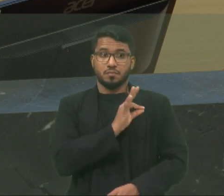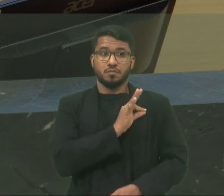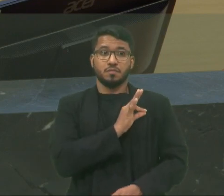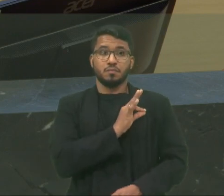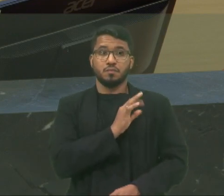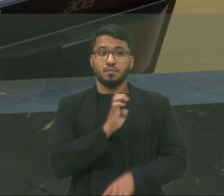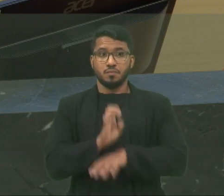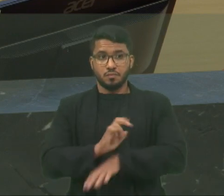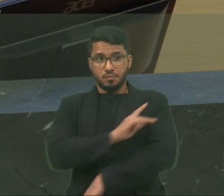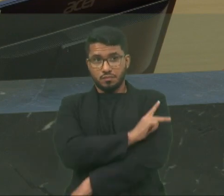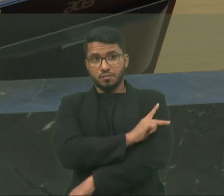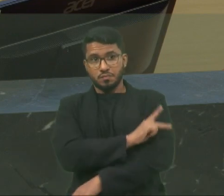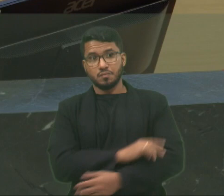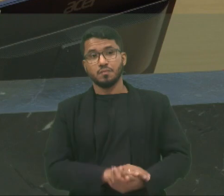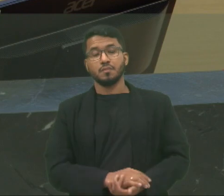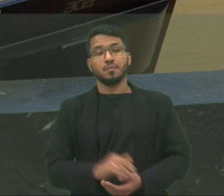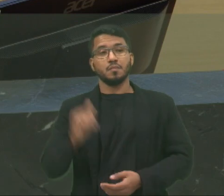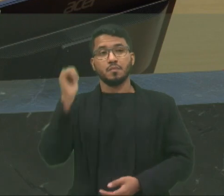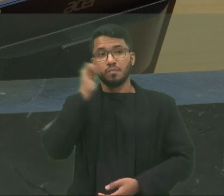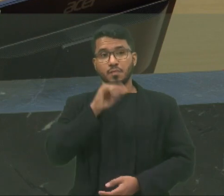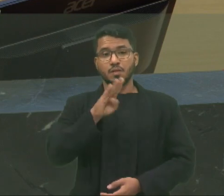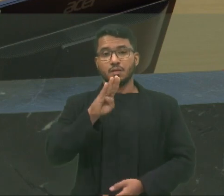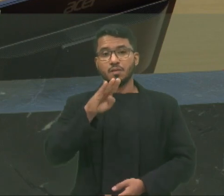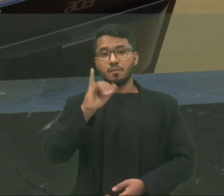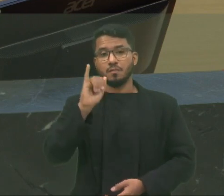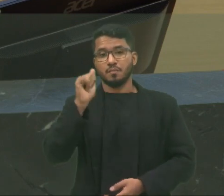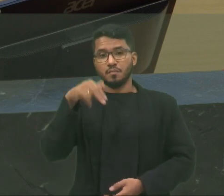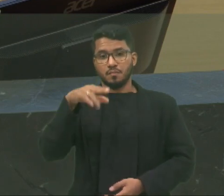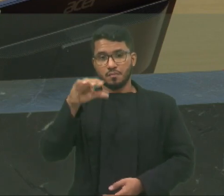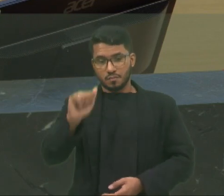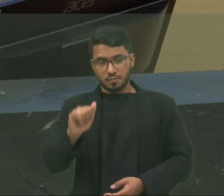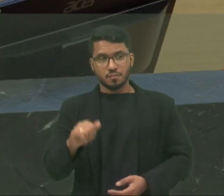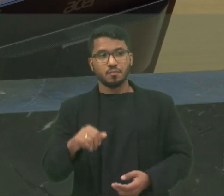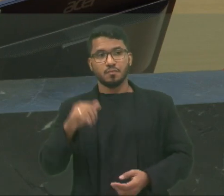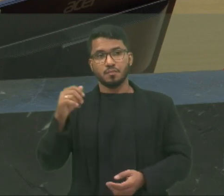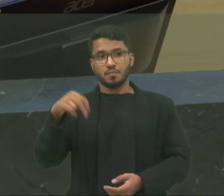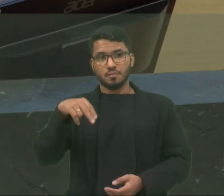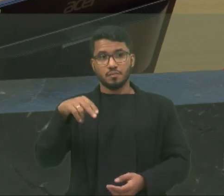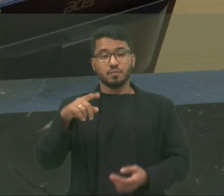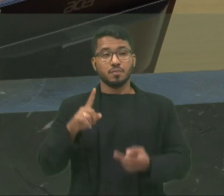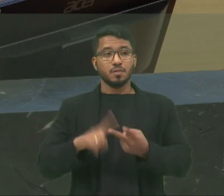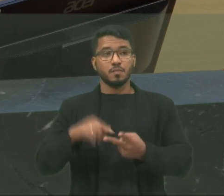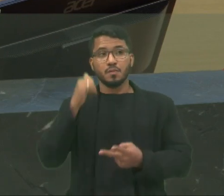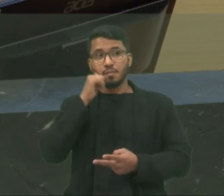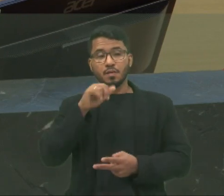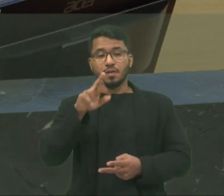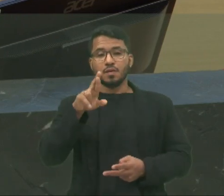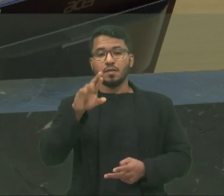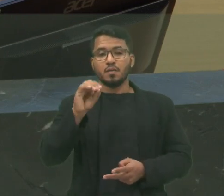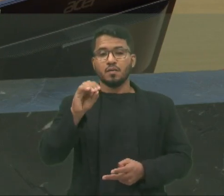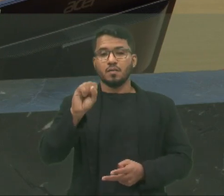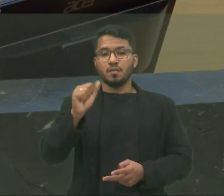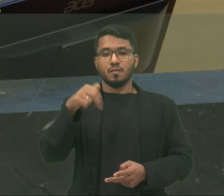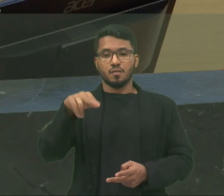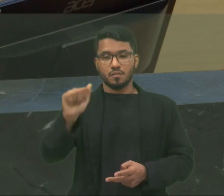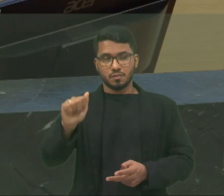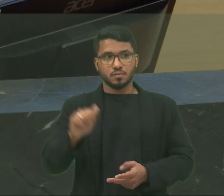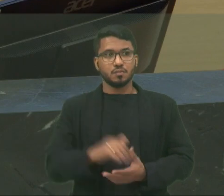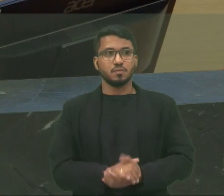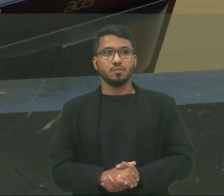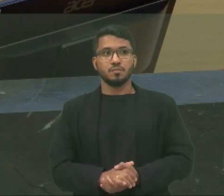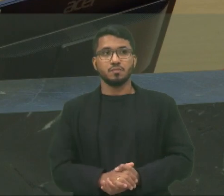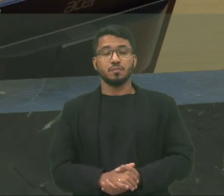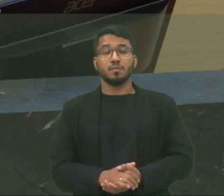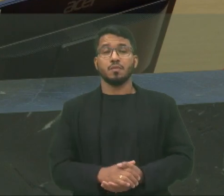Piauí, a senhora Bianca de Carvalho Almeida Nunes e a senhora Rosana Ribeiro Costa Pereira.